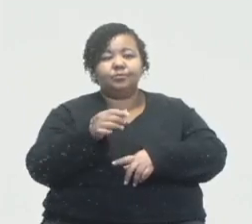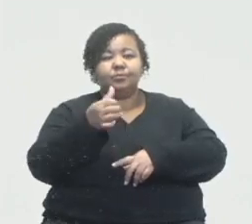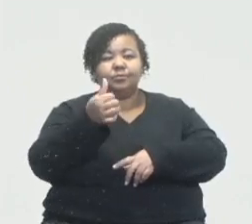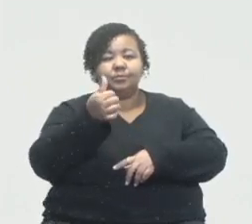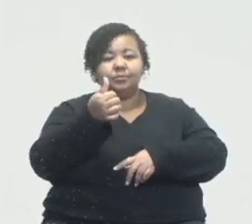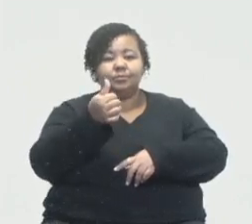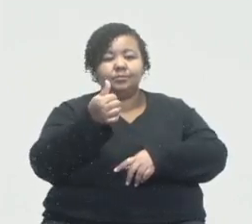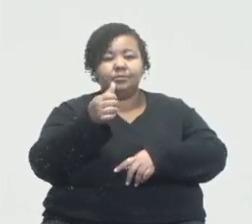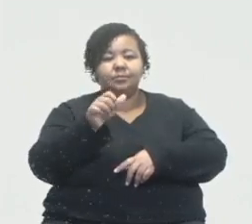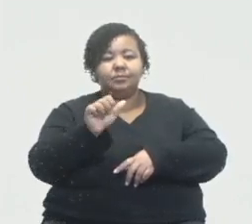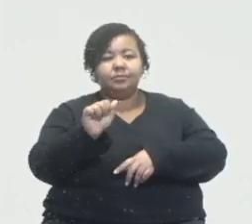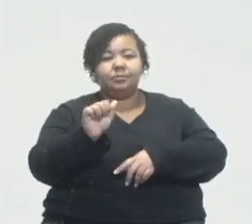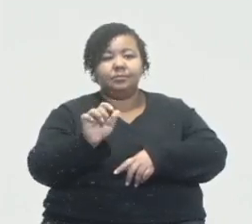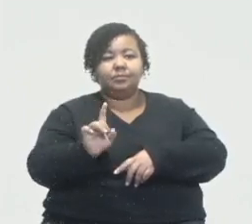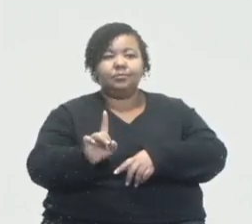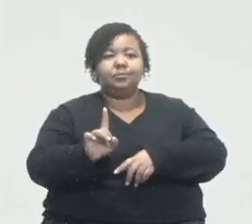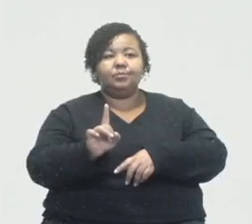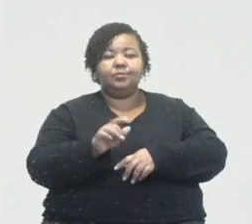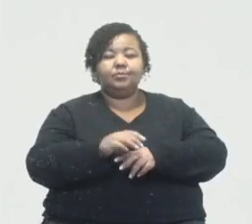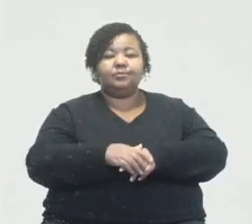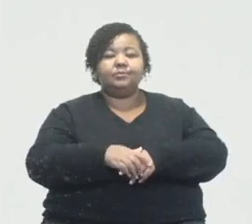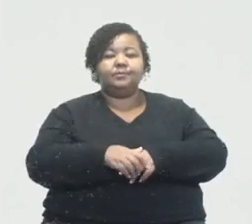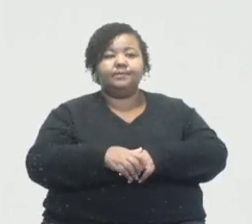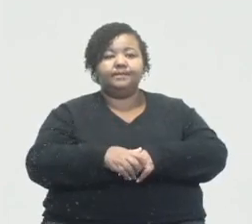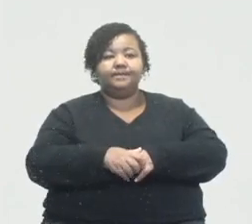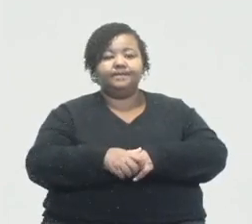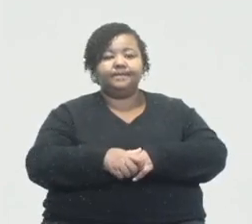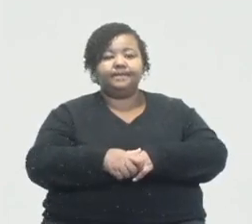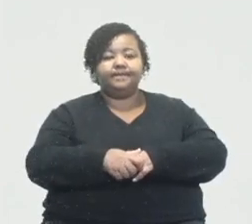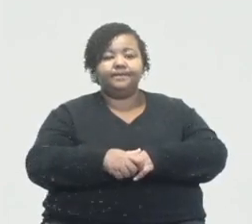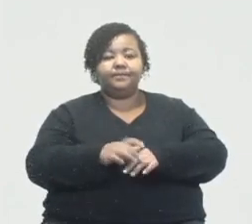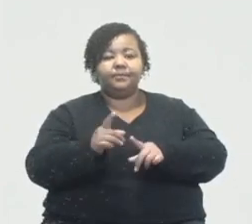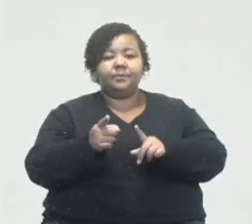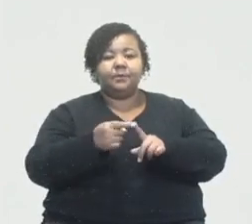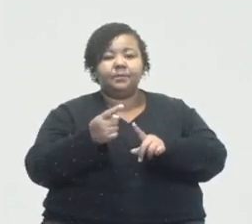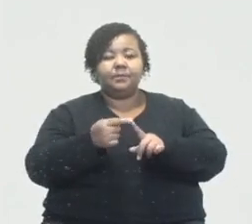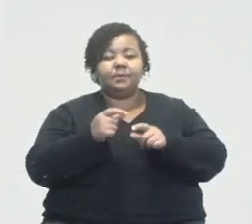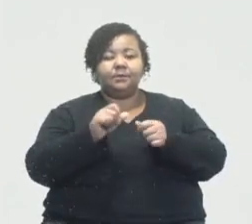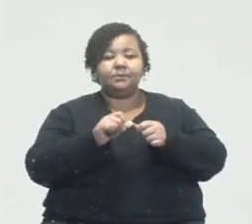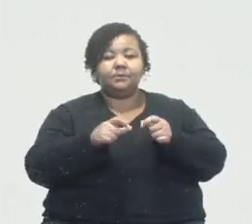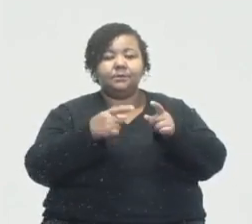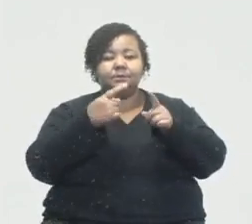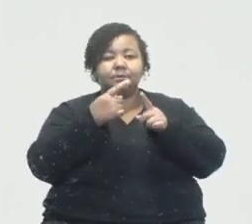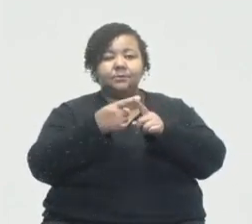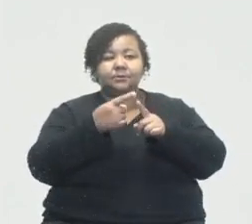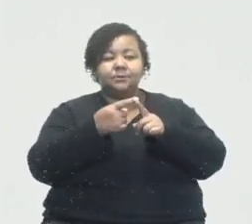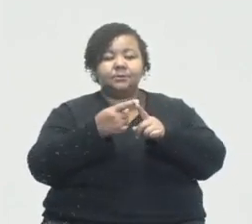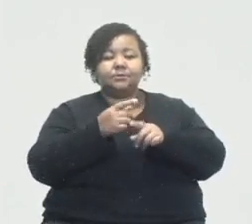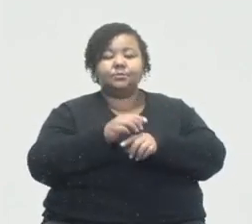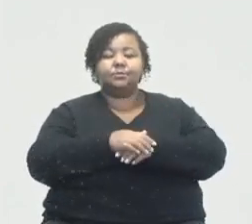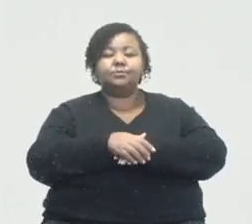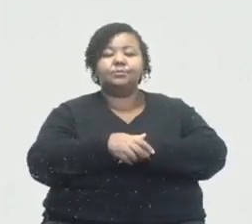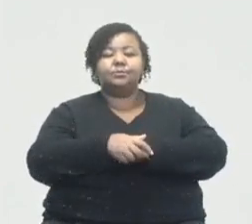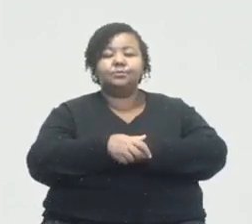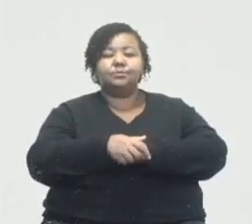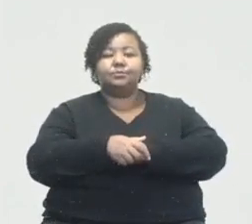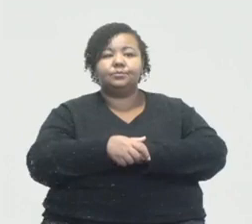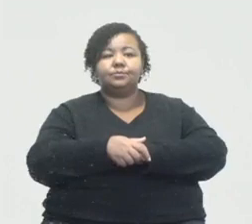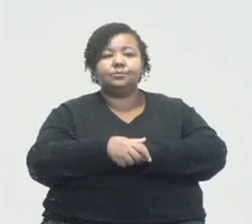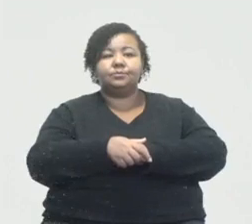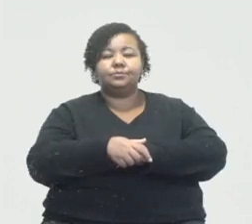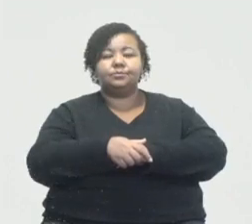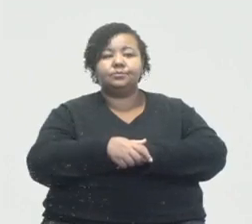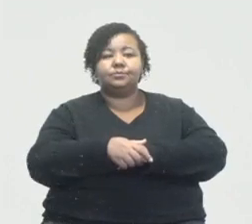6 a 1. Primeiro, então, a gente está realizando aqui a multiplicação por escalar. Nós temos